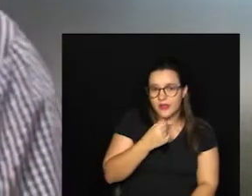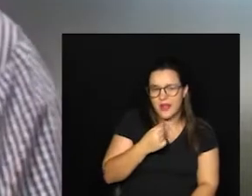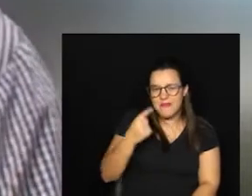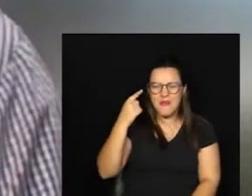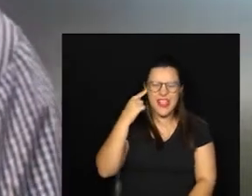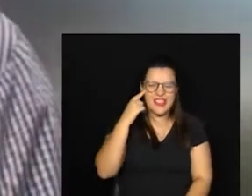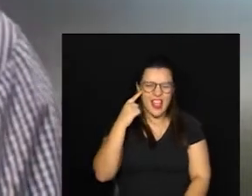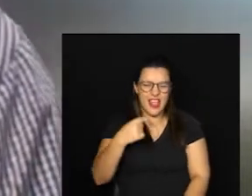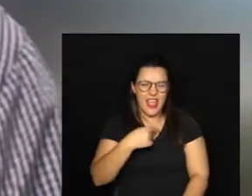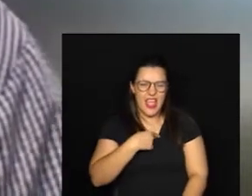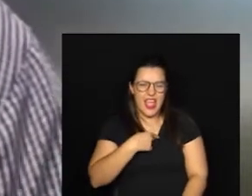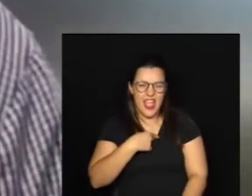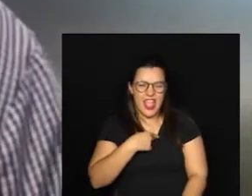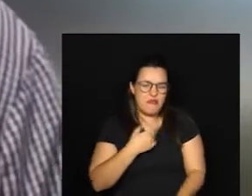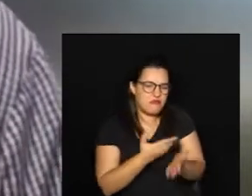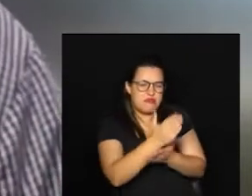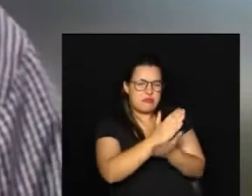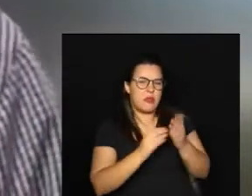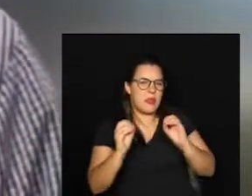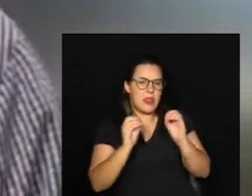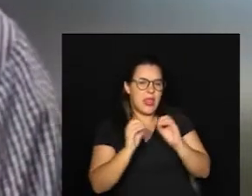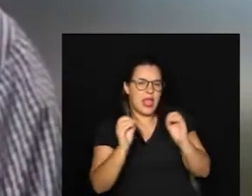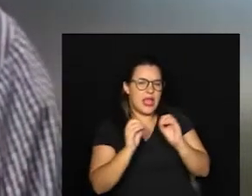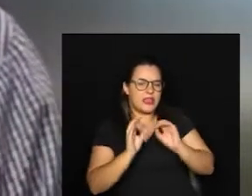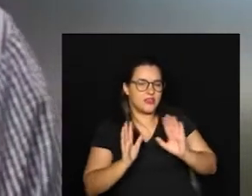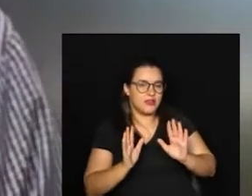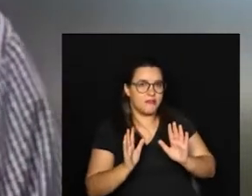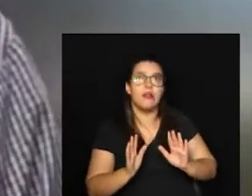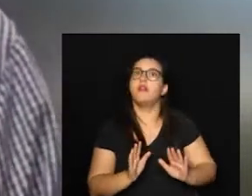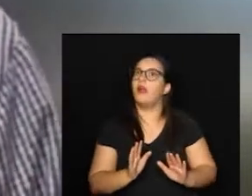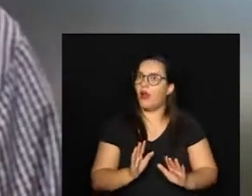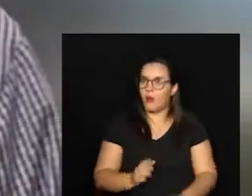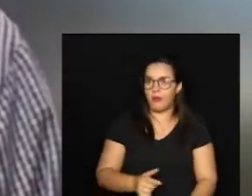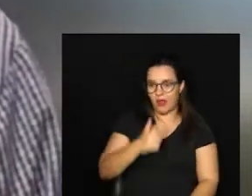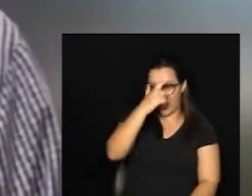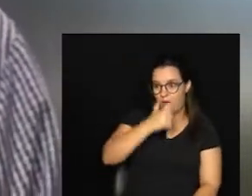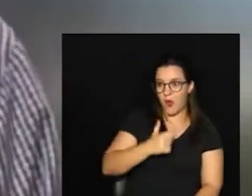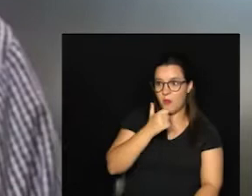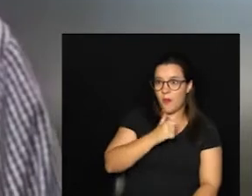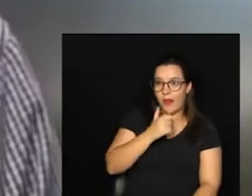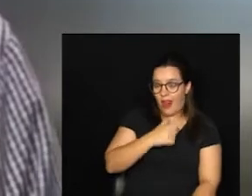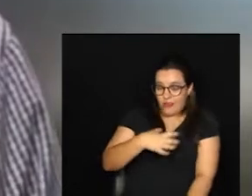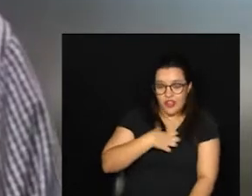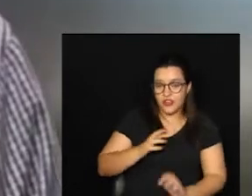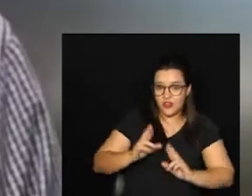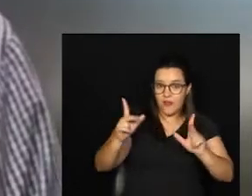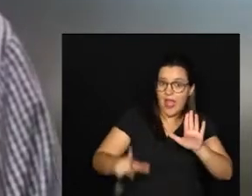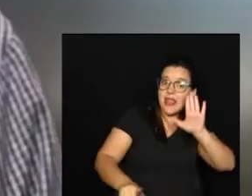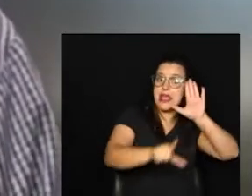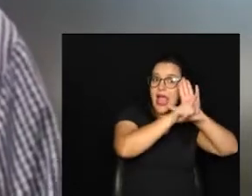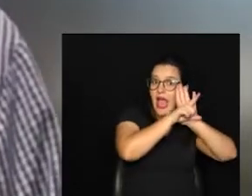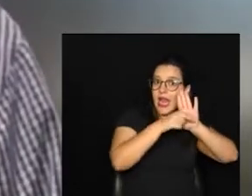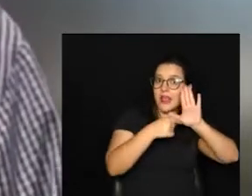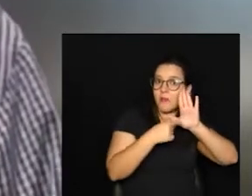estar importunando ou não, não necessariamente é o limite considerado pelo legislador. O legislador pensa no seguinte: a partir do momento